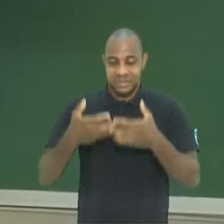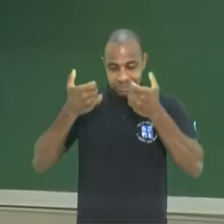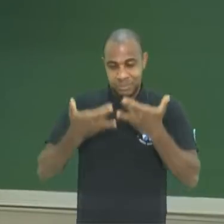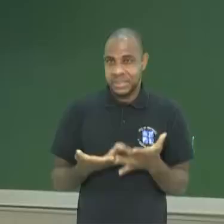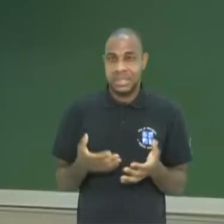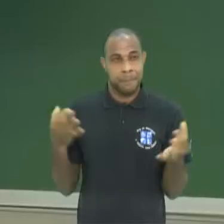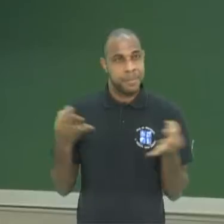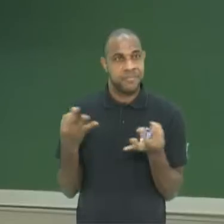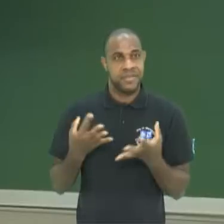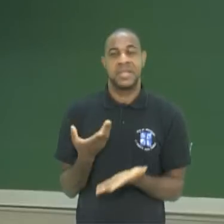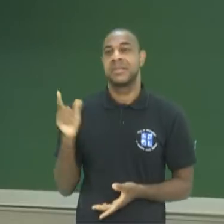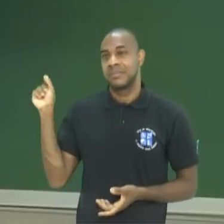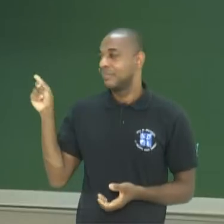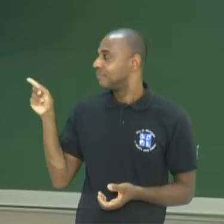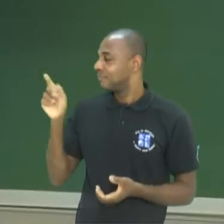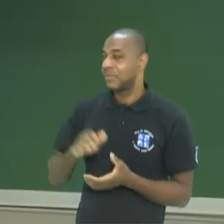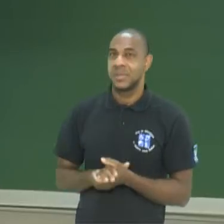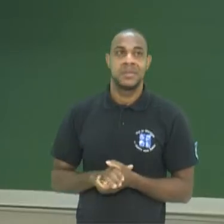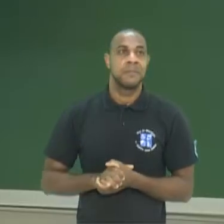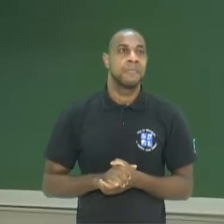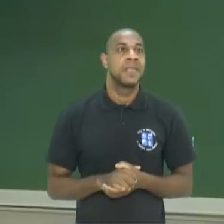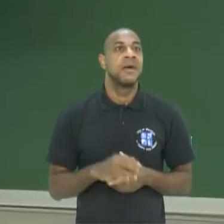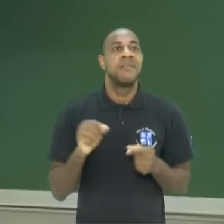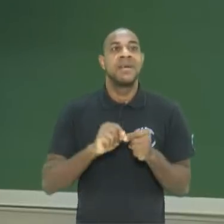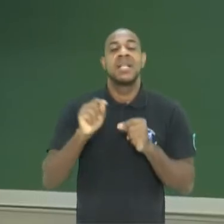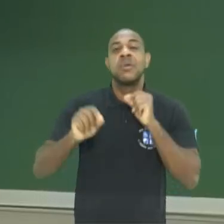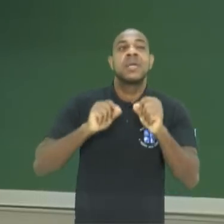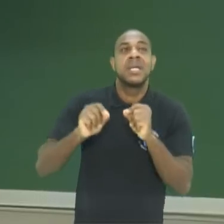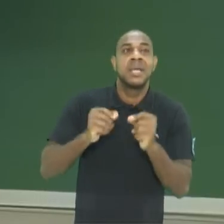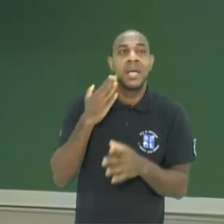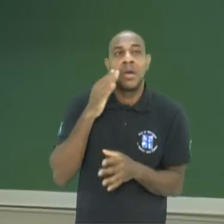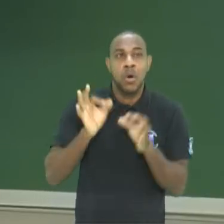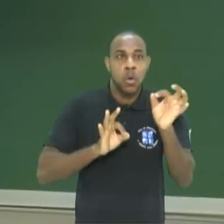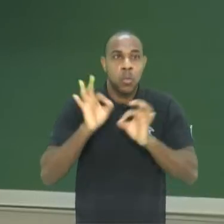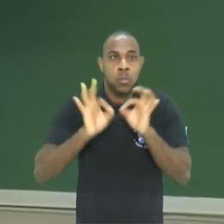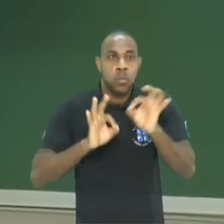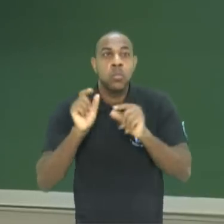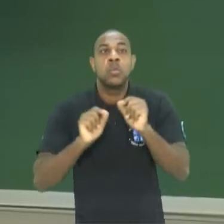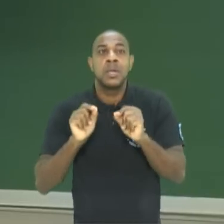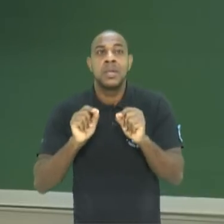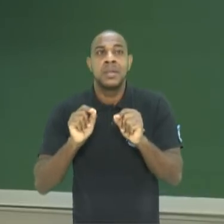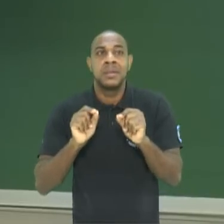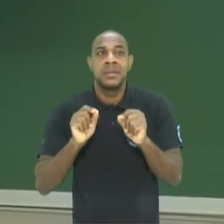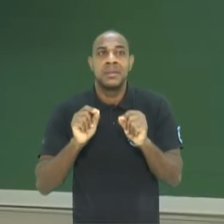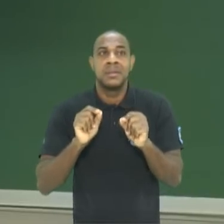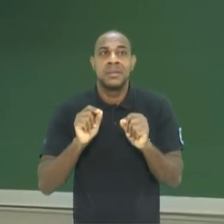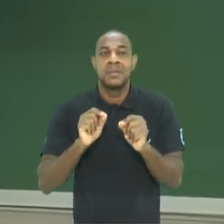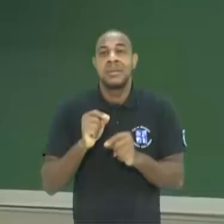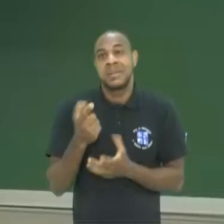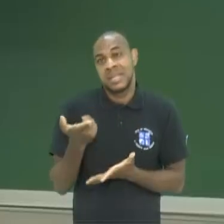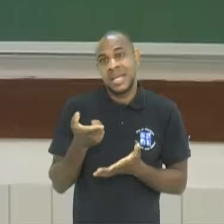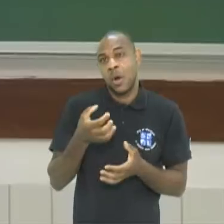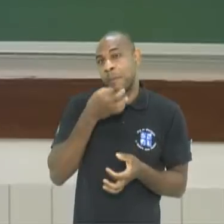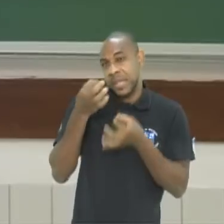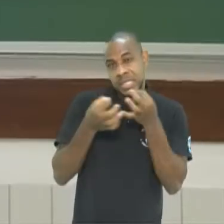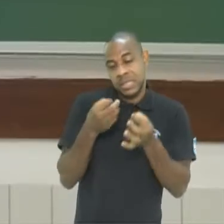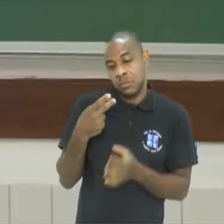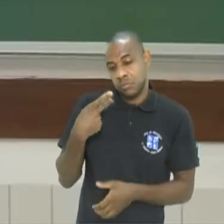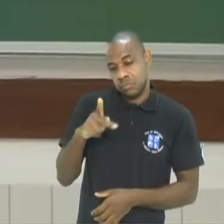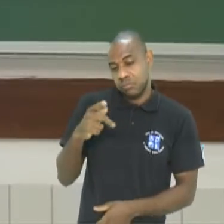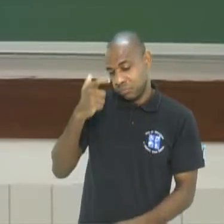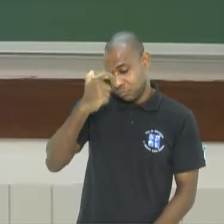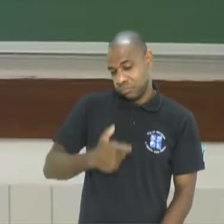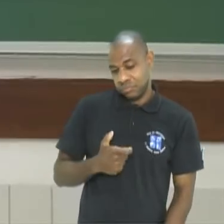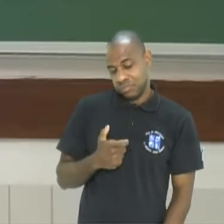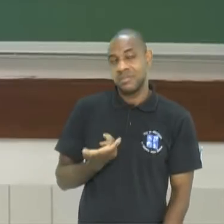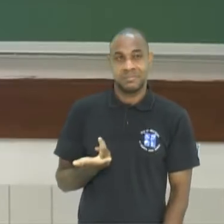explicado. Então, o que eu vou ter que fazer? É aquele que se organiza na defesa de um ponto de vista. Então, você vai ter esse